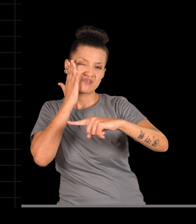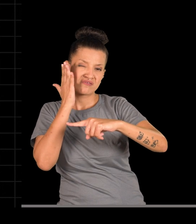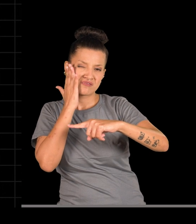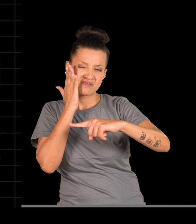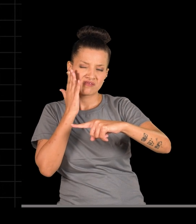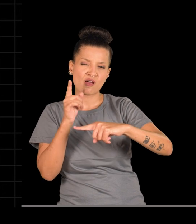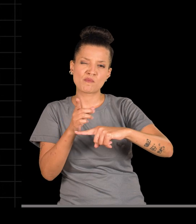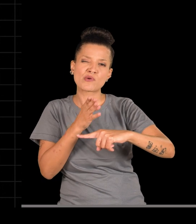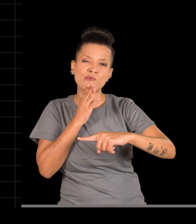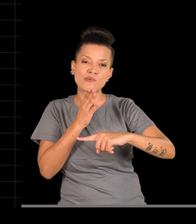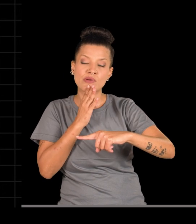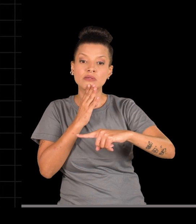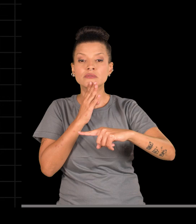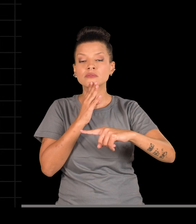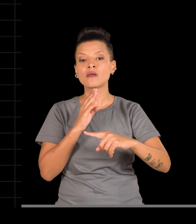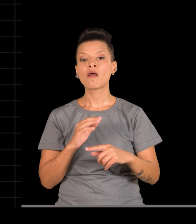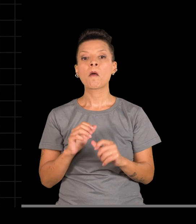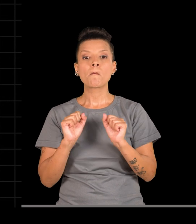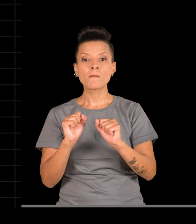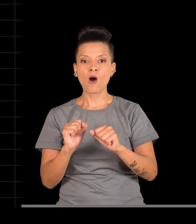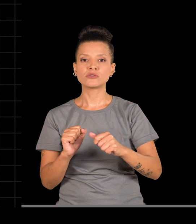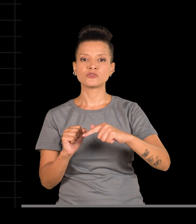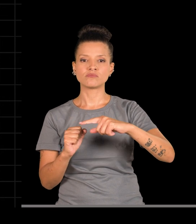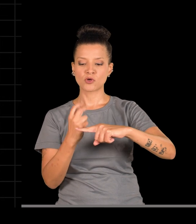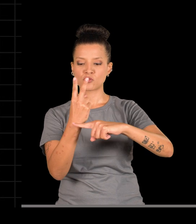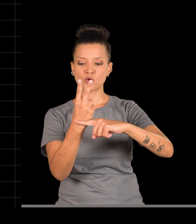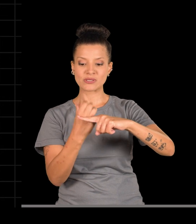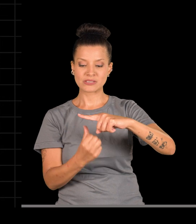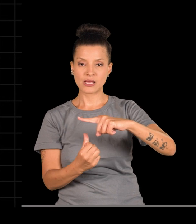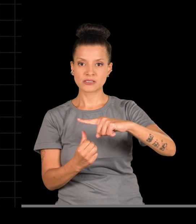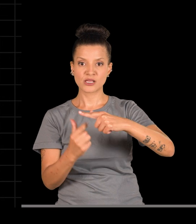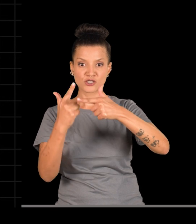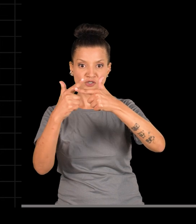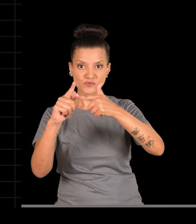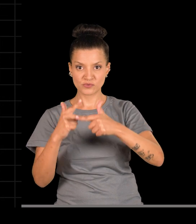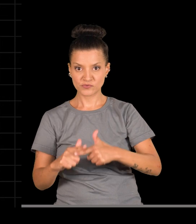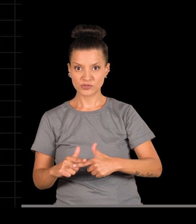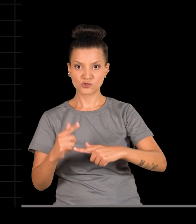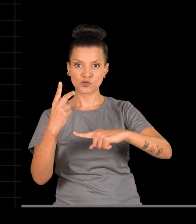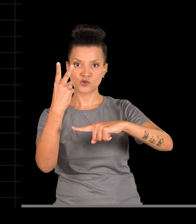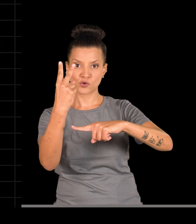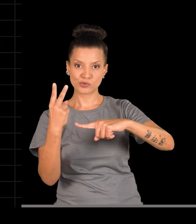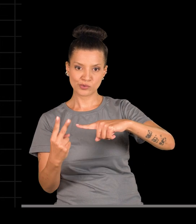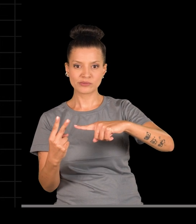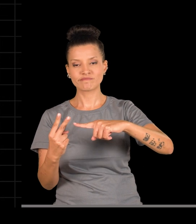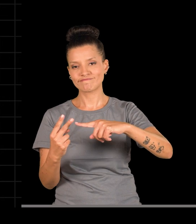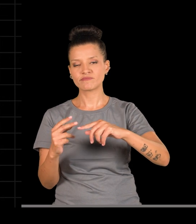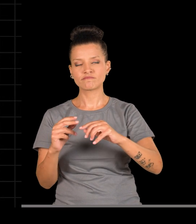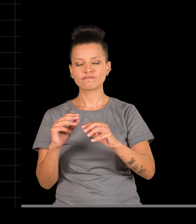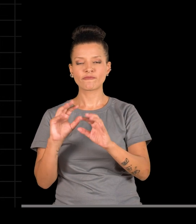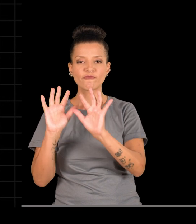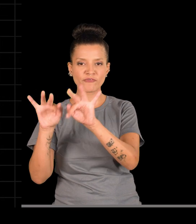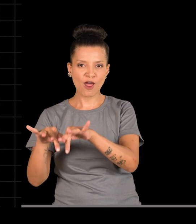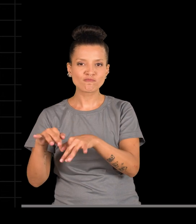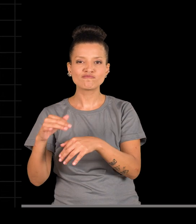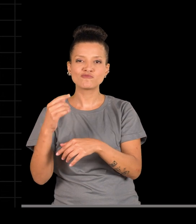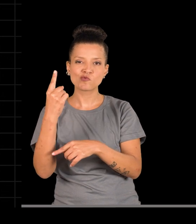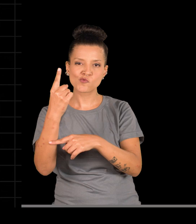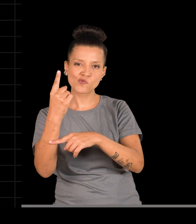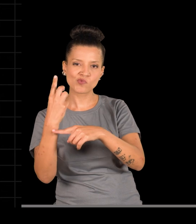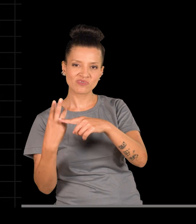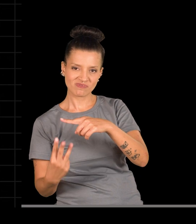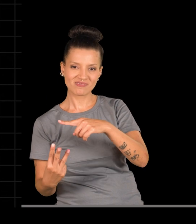a mesma coisa, já deve saber aí, né? Na hora de simplificar essa fração aqui, divido pelo mesmo número em cima e embaixo, que é o 2 aqui, né? Vai dar